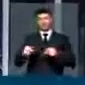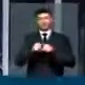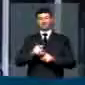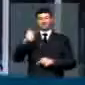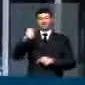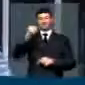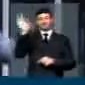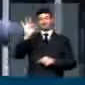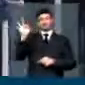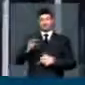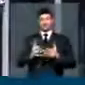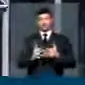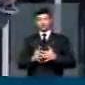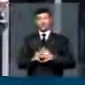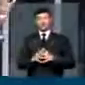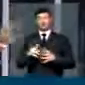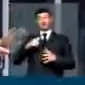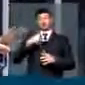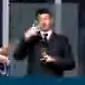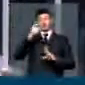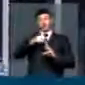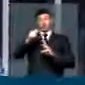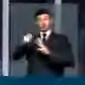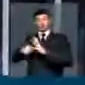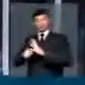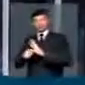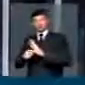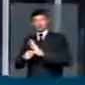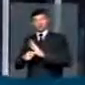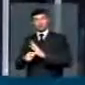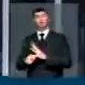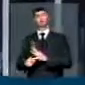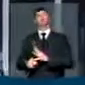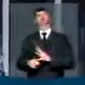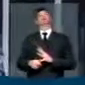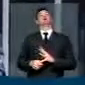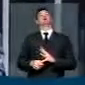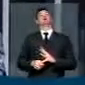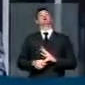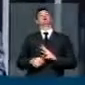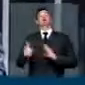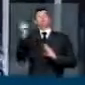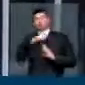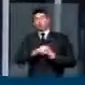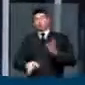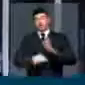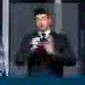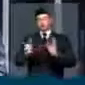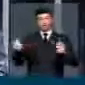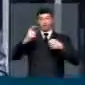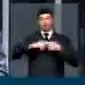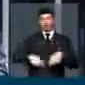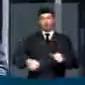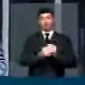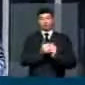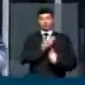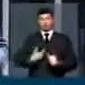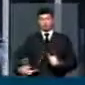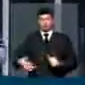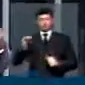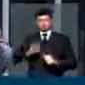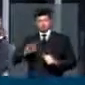de fevereiro, ele tem 4 meses, né, para poder assinar convênios e tratar junto ao governo